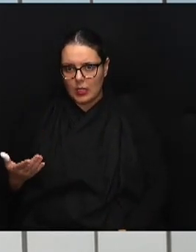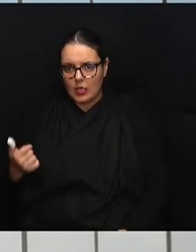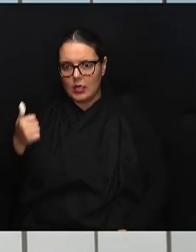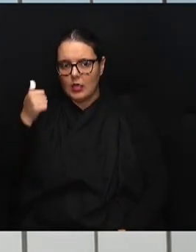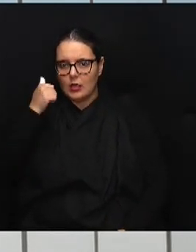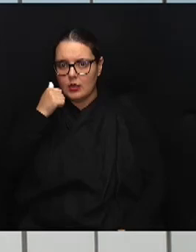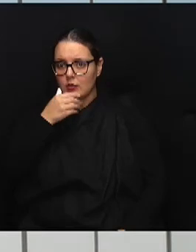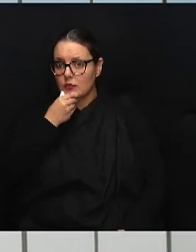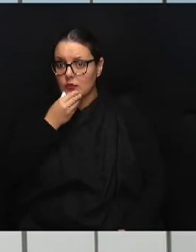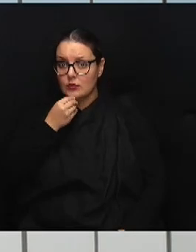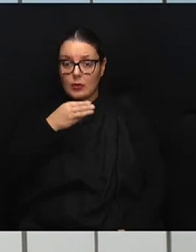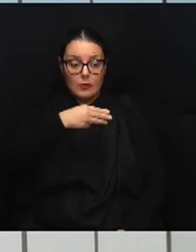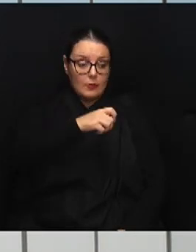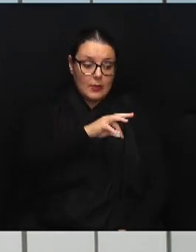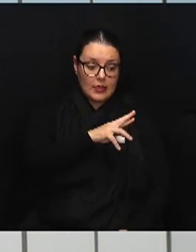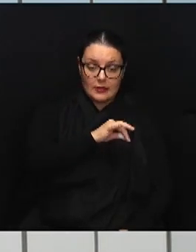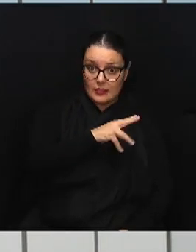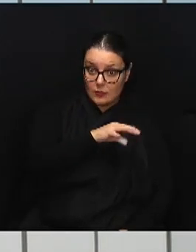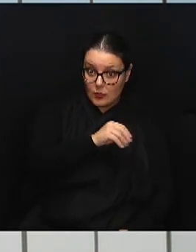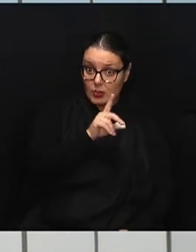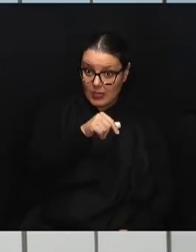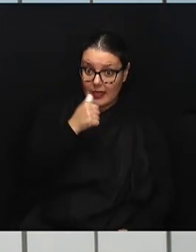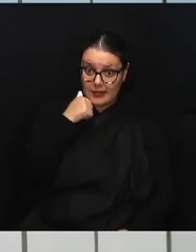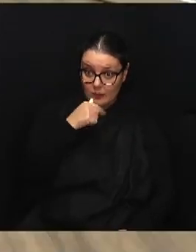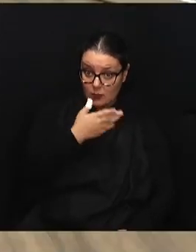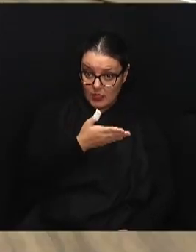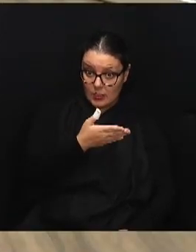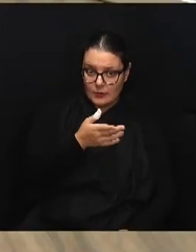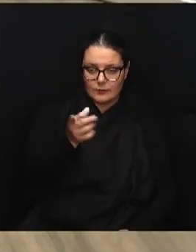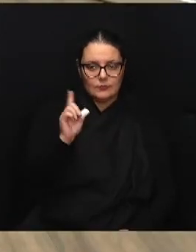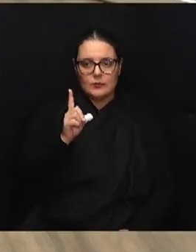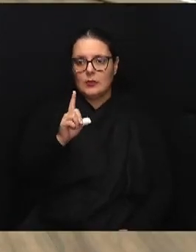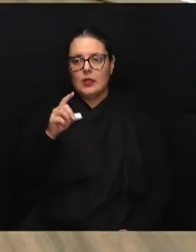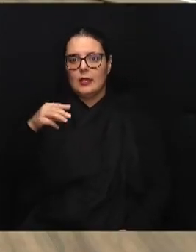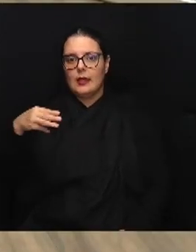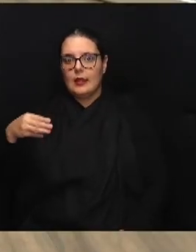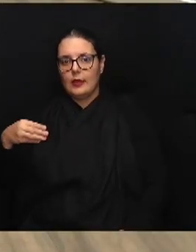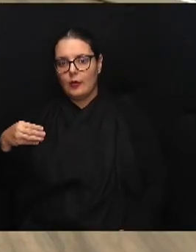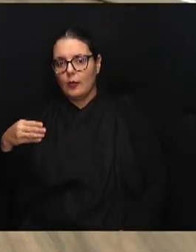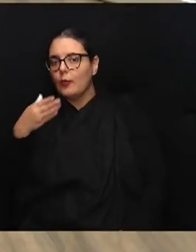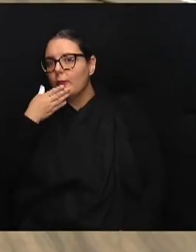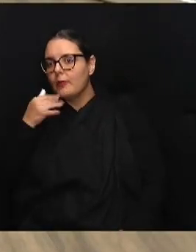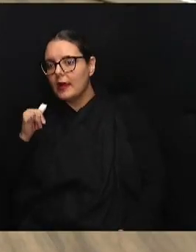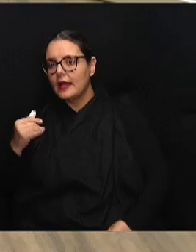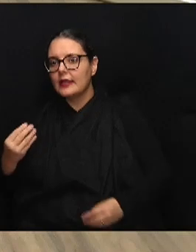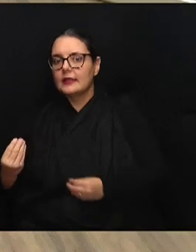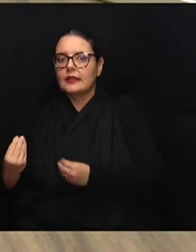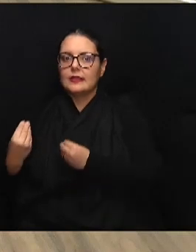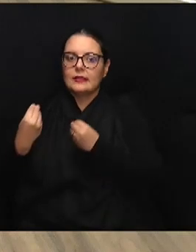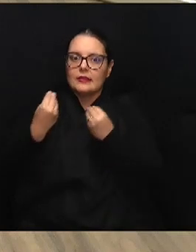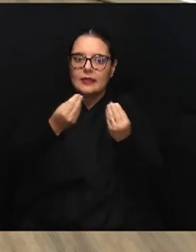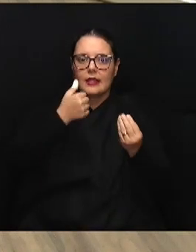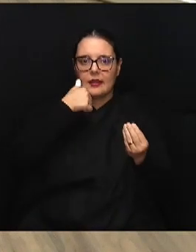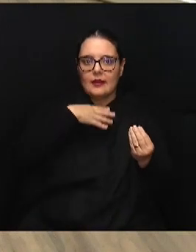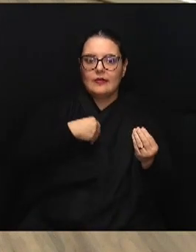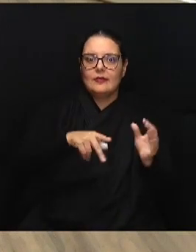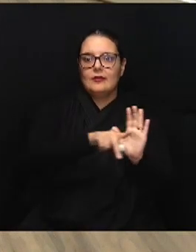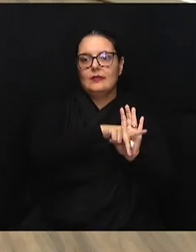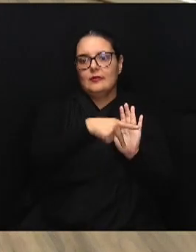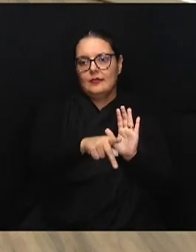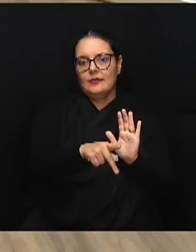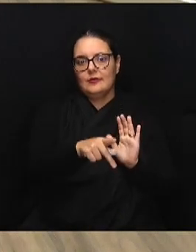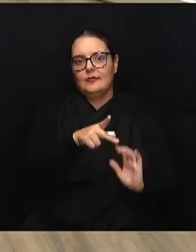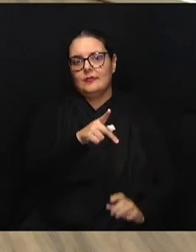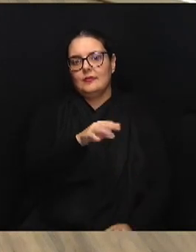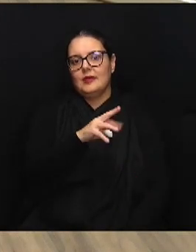mulher? Não. Matrimônio é um pai que entrega a sua filha para fazer parte do